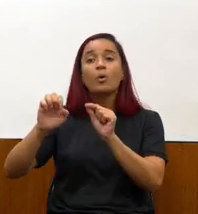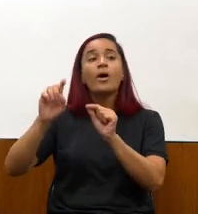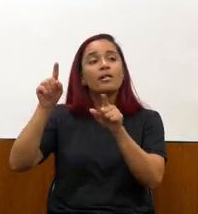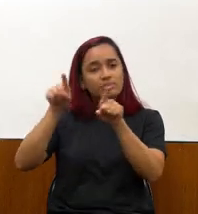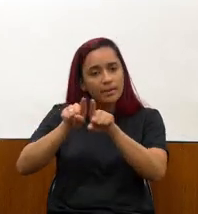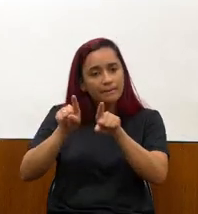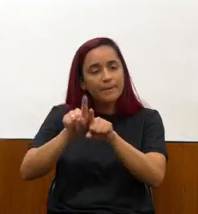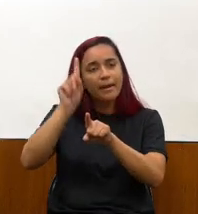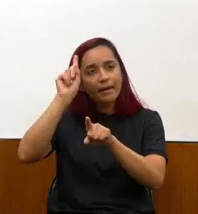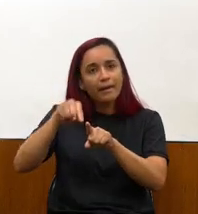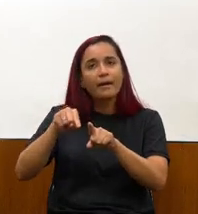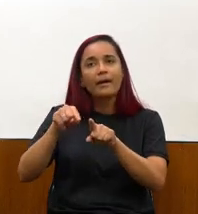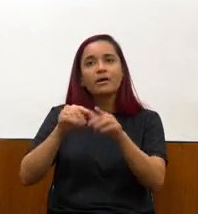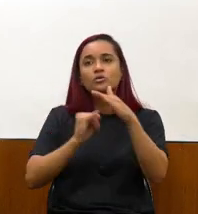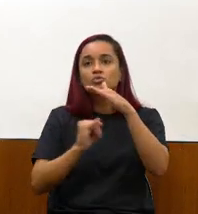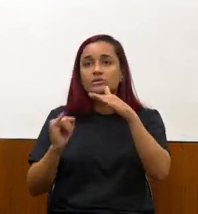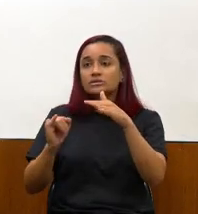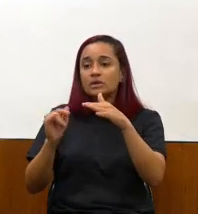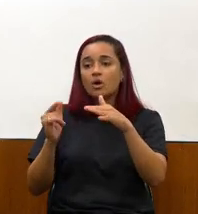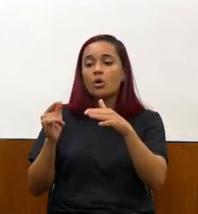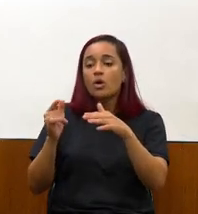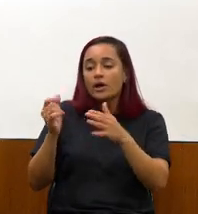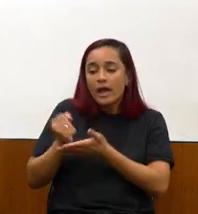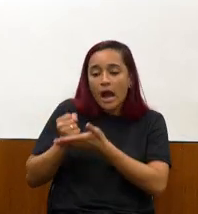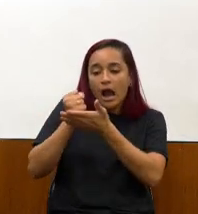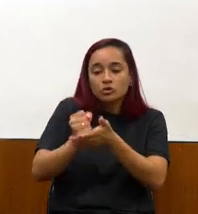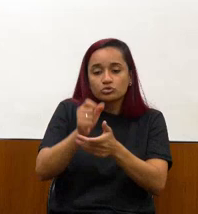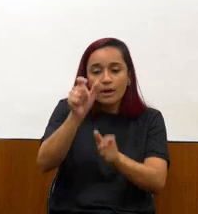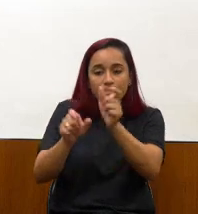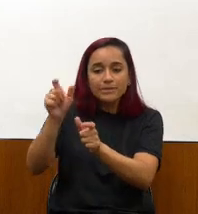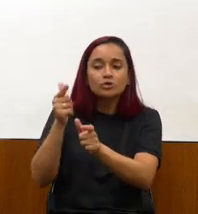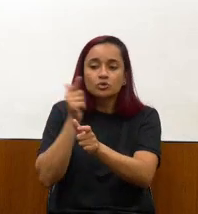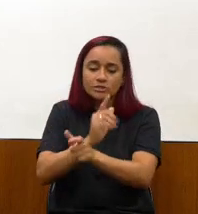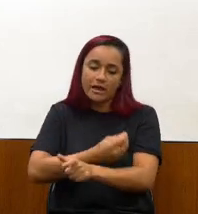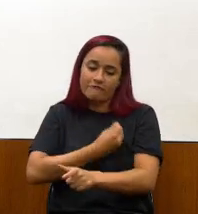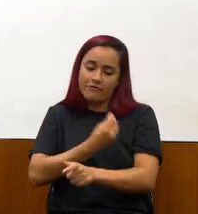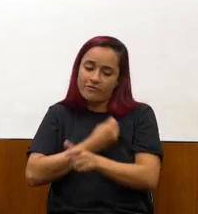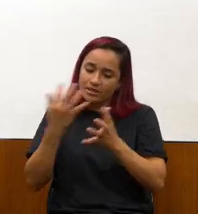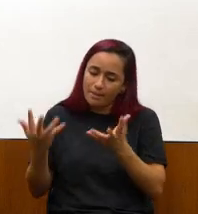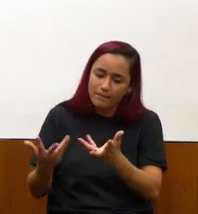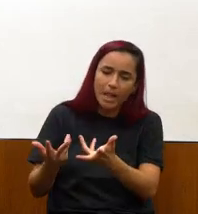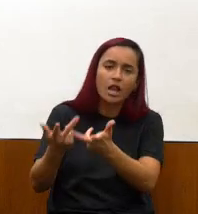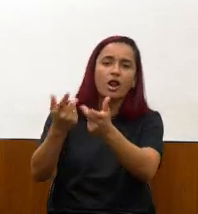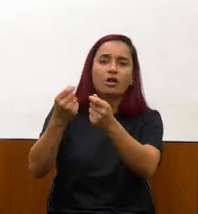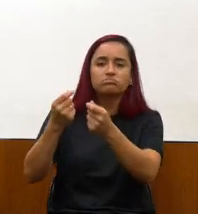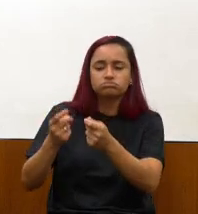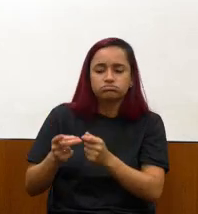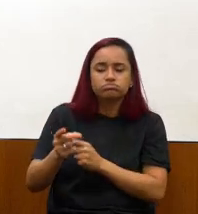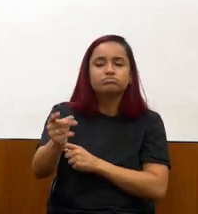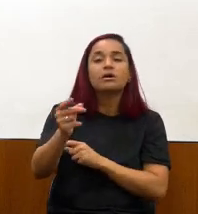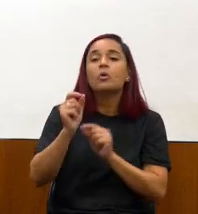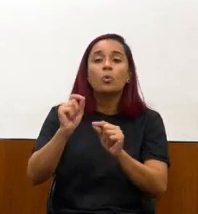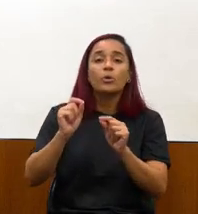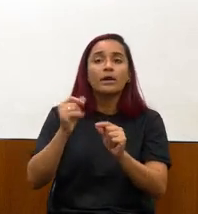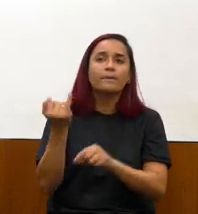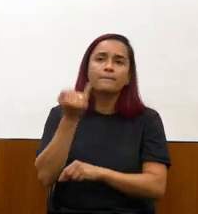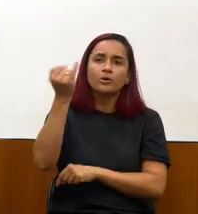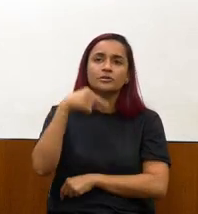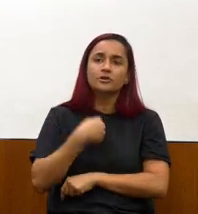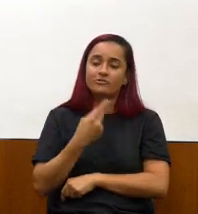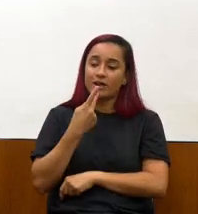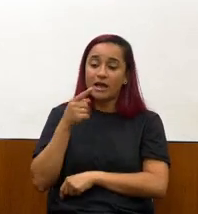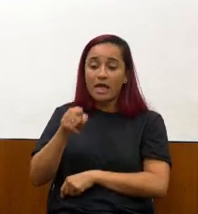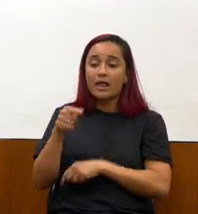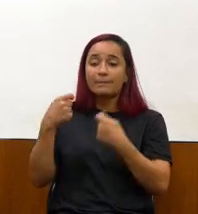também faz, ajuda que essa galera viva mais. E é dever da gente poder falar que quanto mais elas vivem, mais acesso